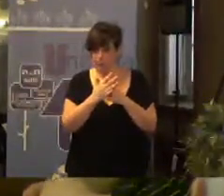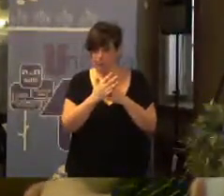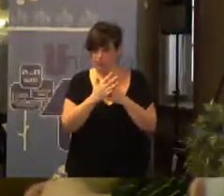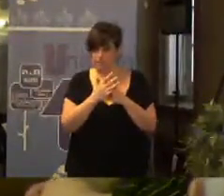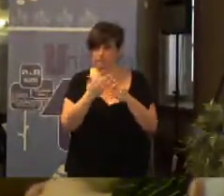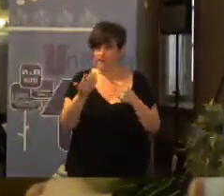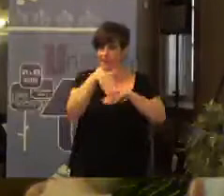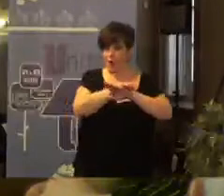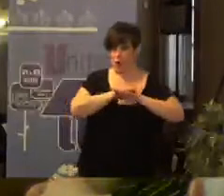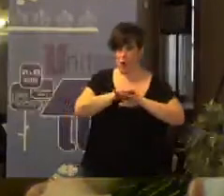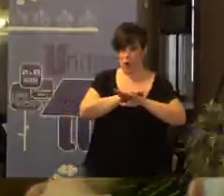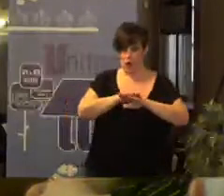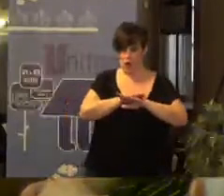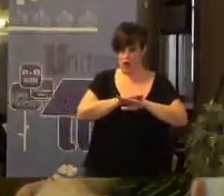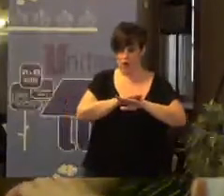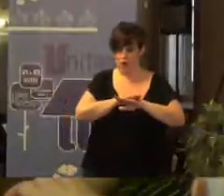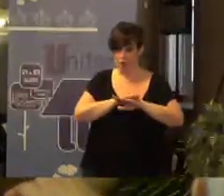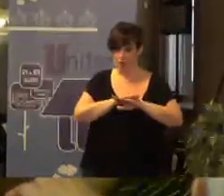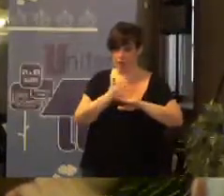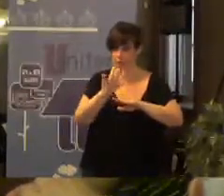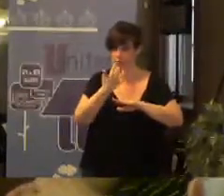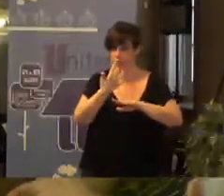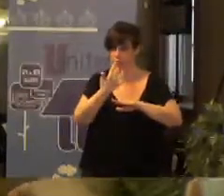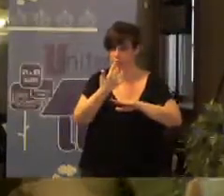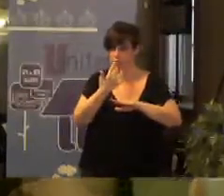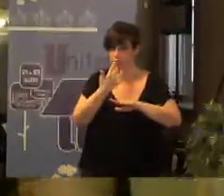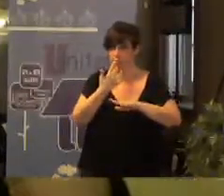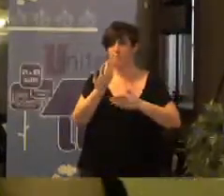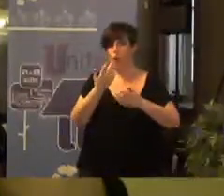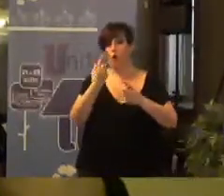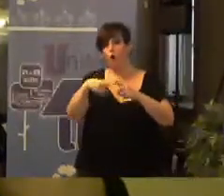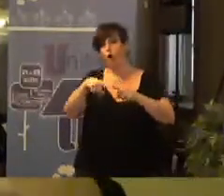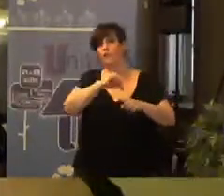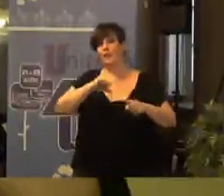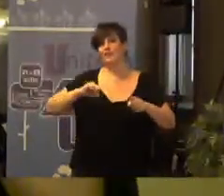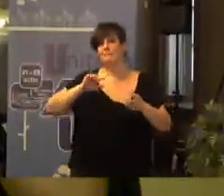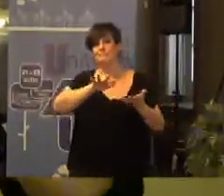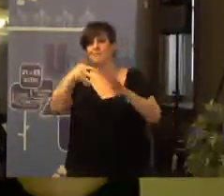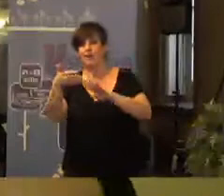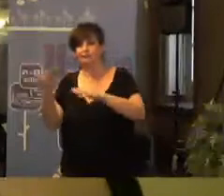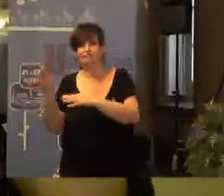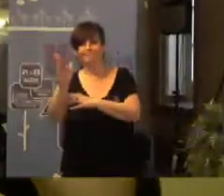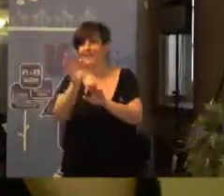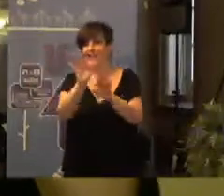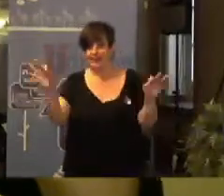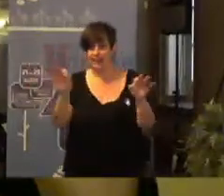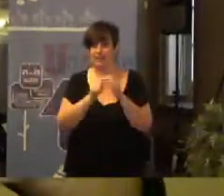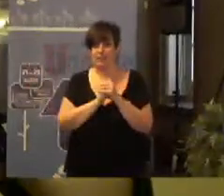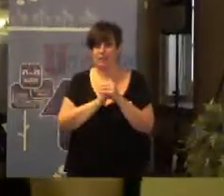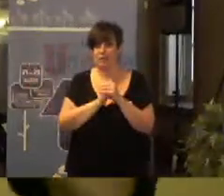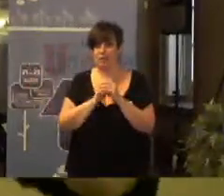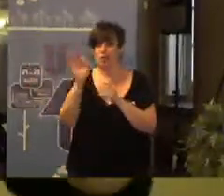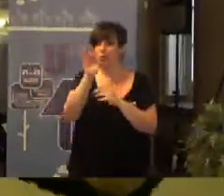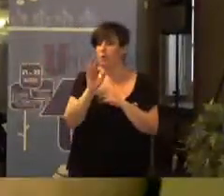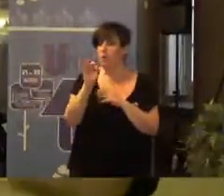que não põe em causa as privatizações, num governo que não repensa a